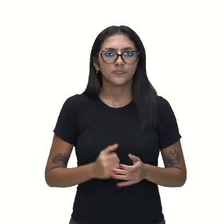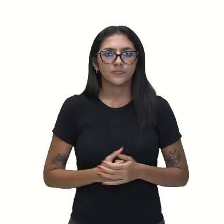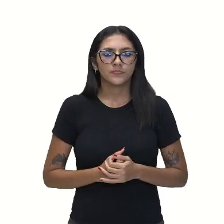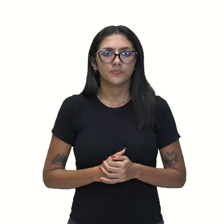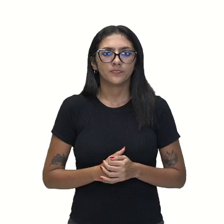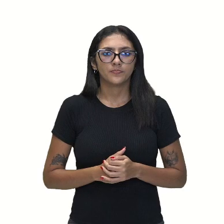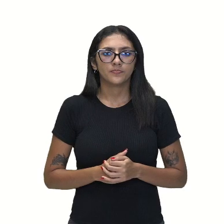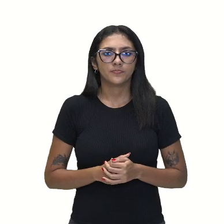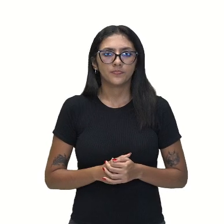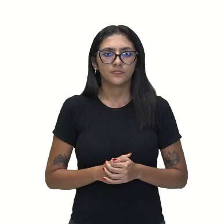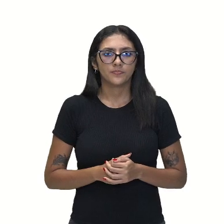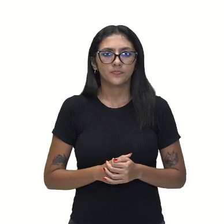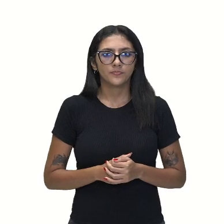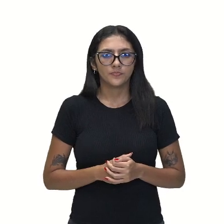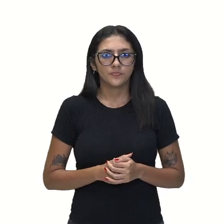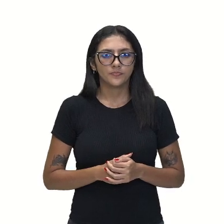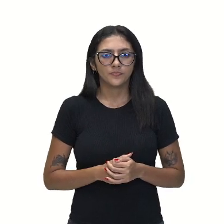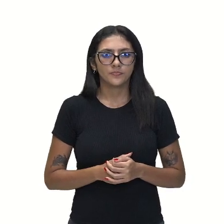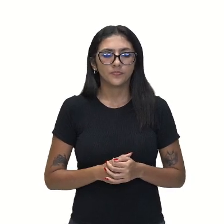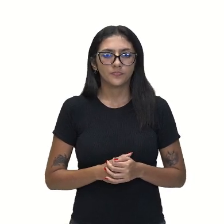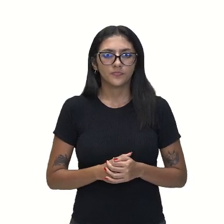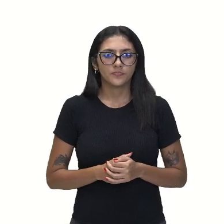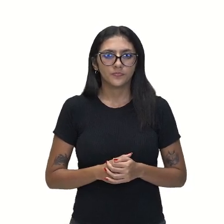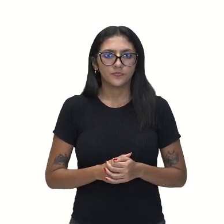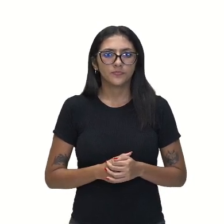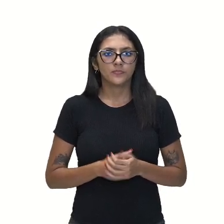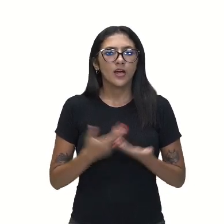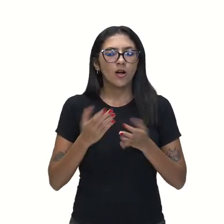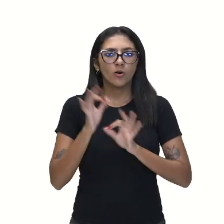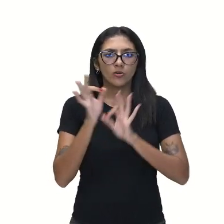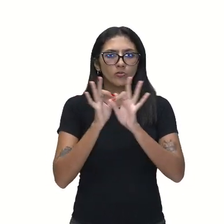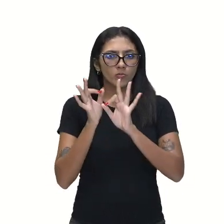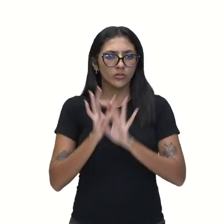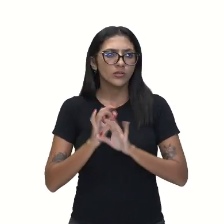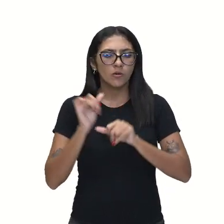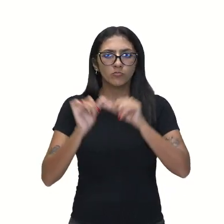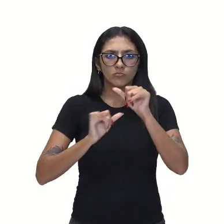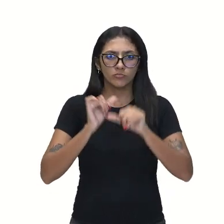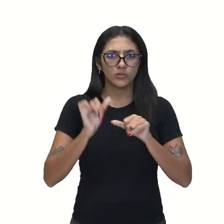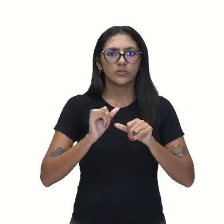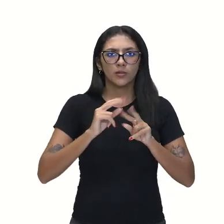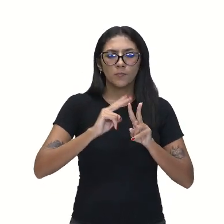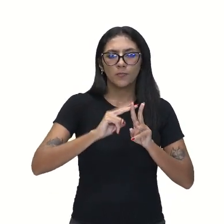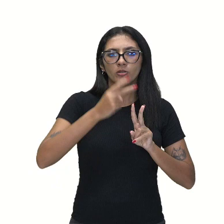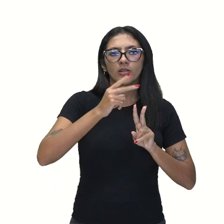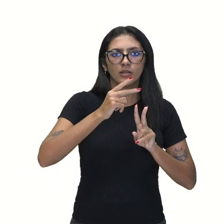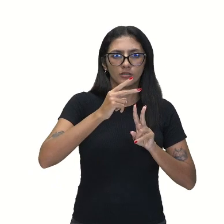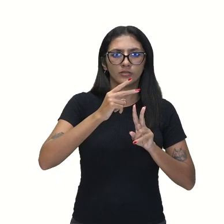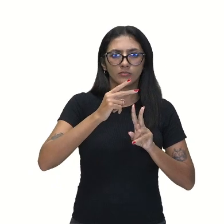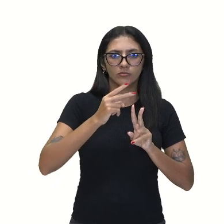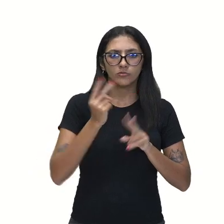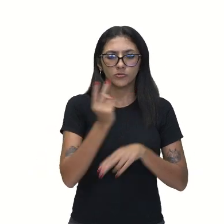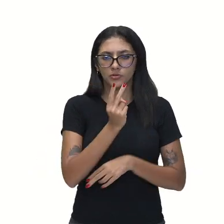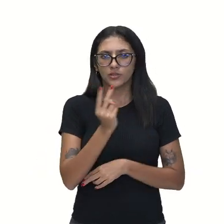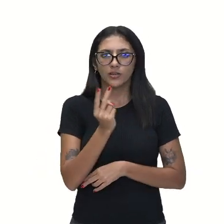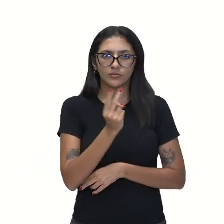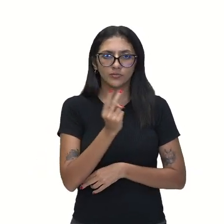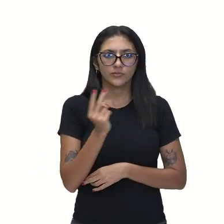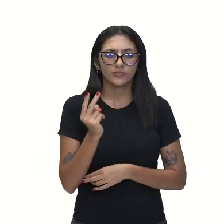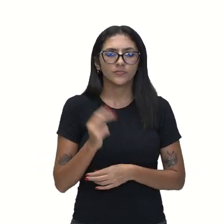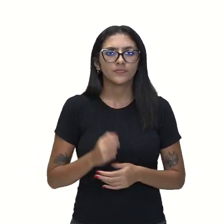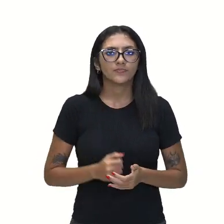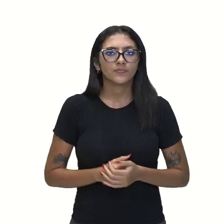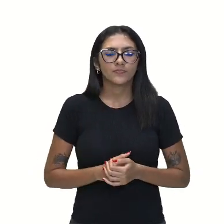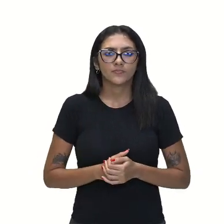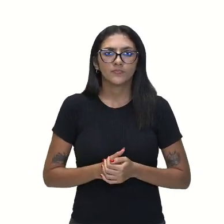nós vamos fazer o seguinte. Vamos resolver essas potências de potências que nós temos aí. Então,